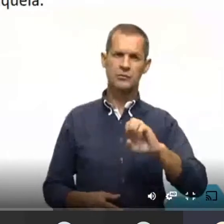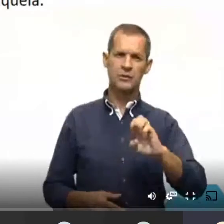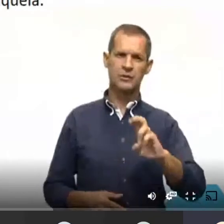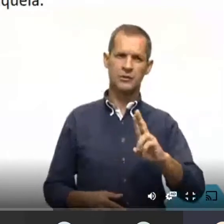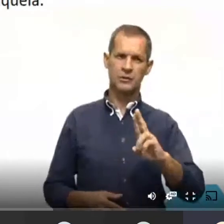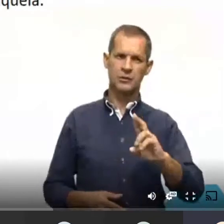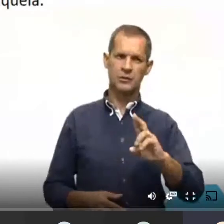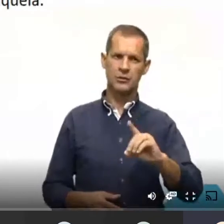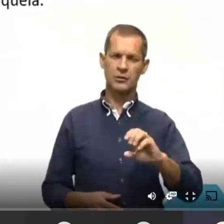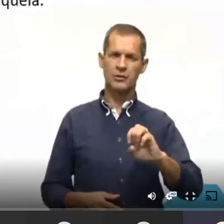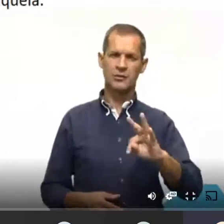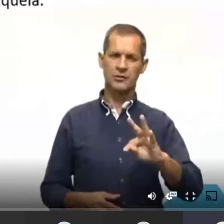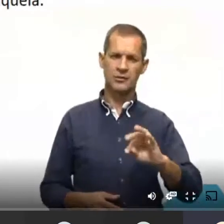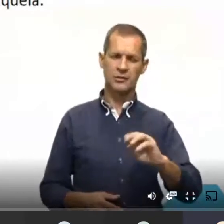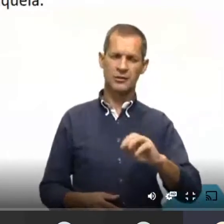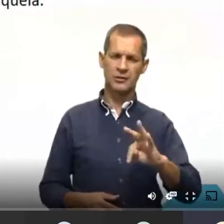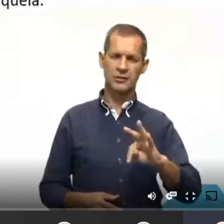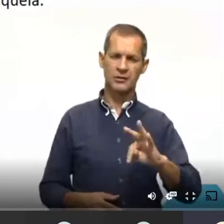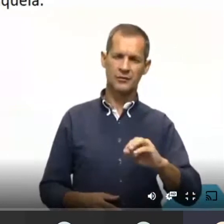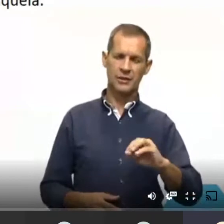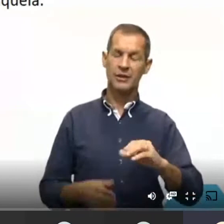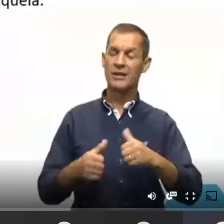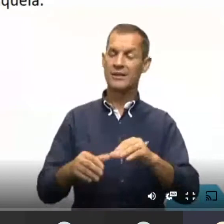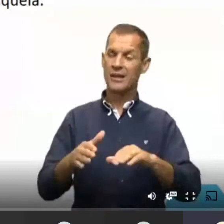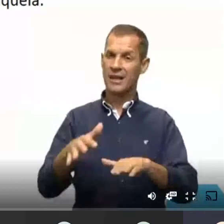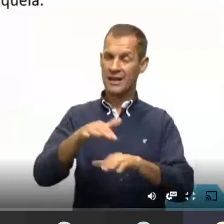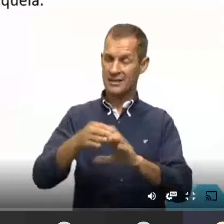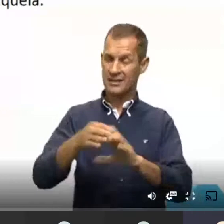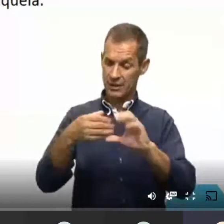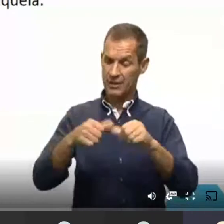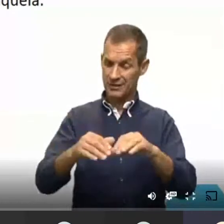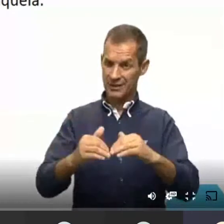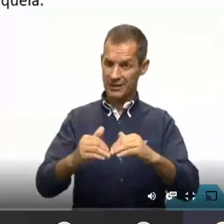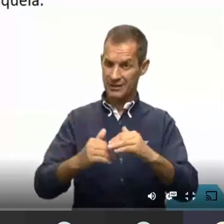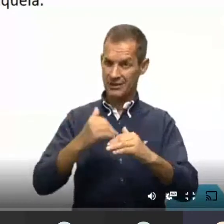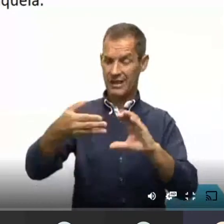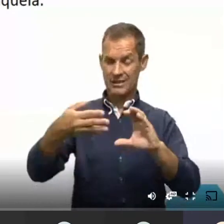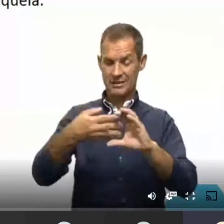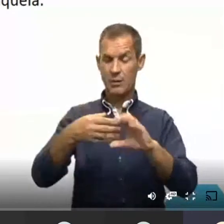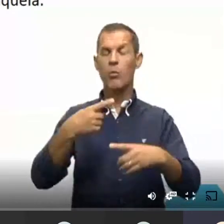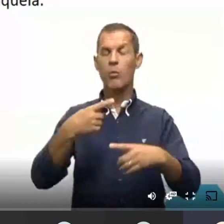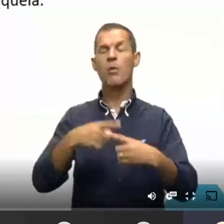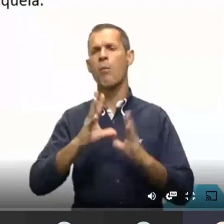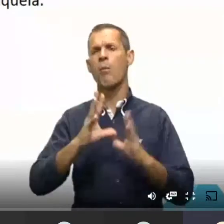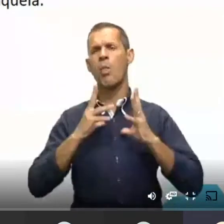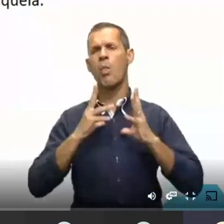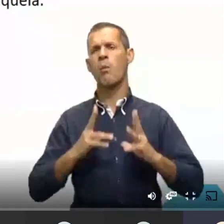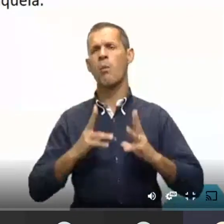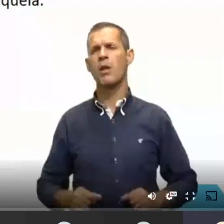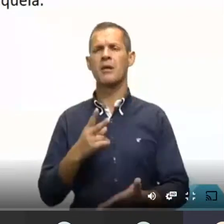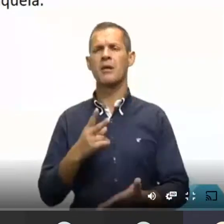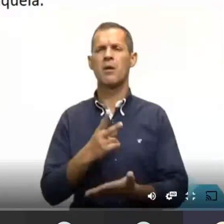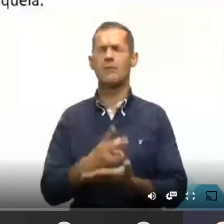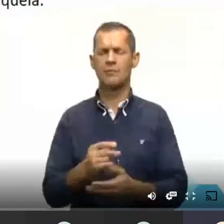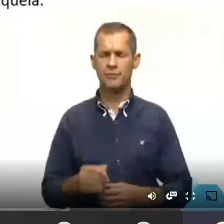teremos a parte ciliar em cima das células. Essa parte ciliar é justamente para